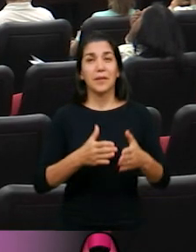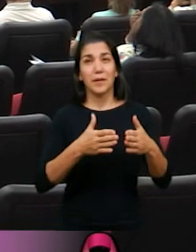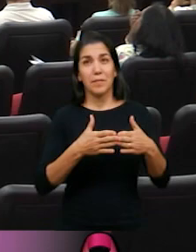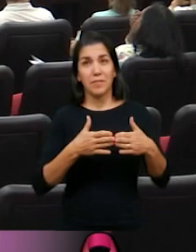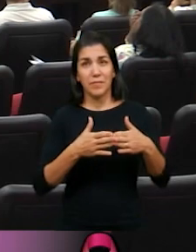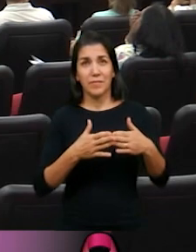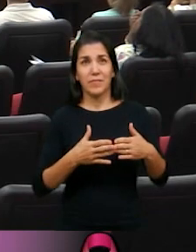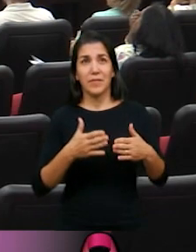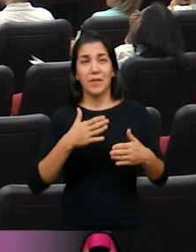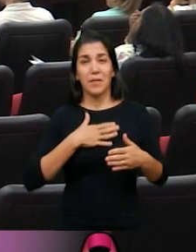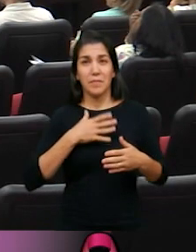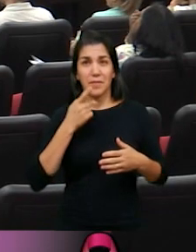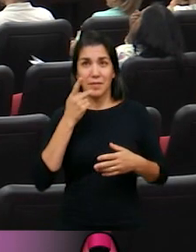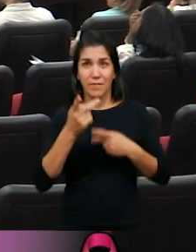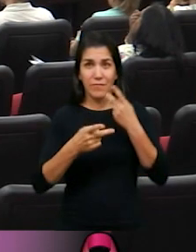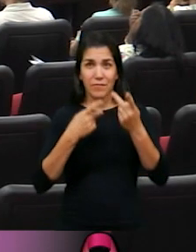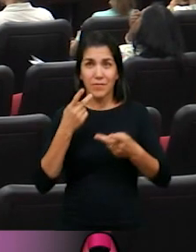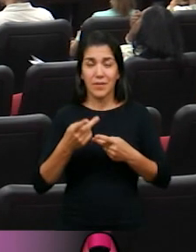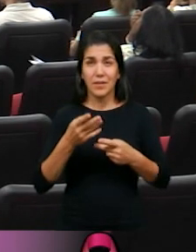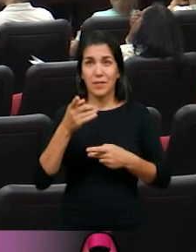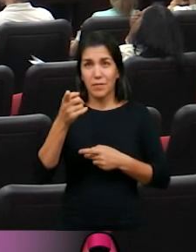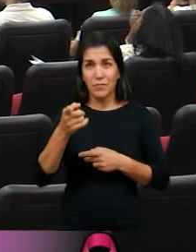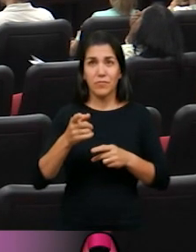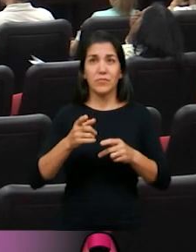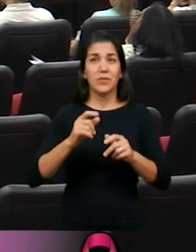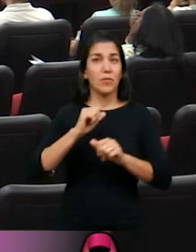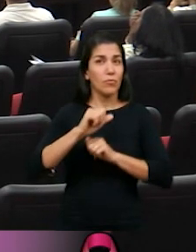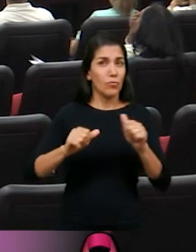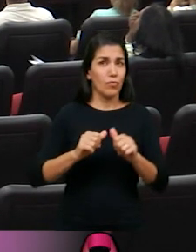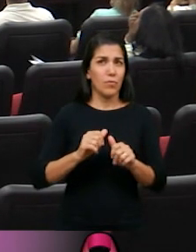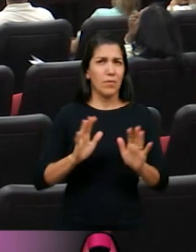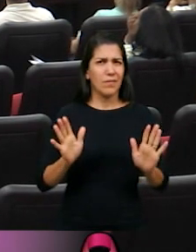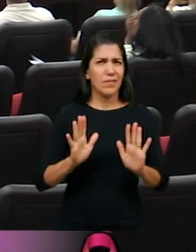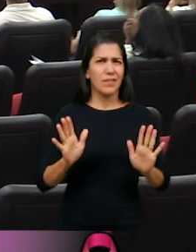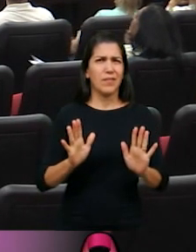presidente. Pare de colocar a palavra da minha boca, vereador.